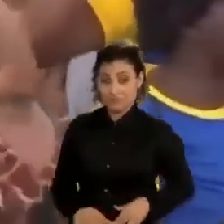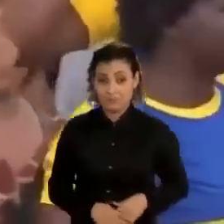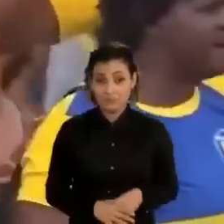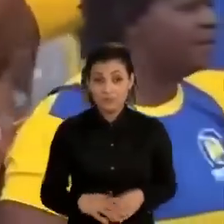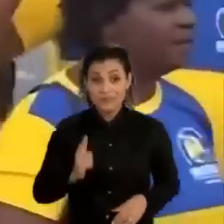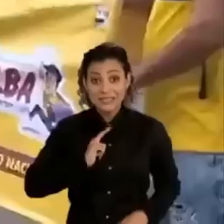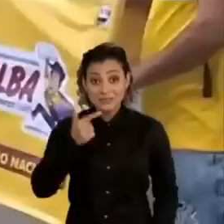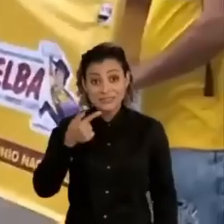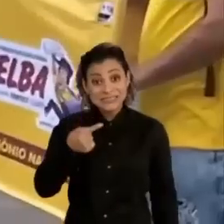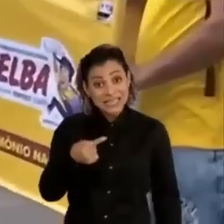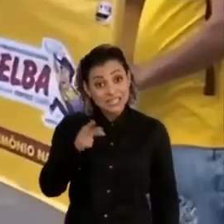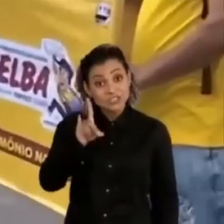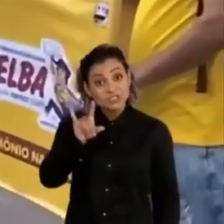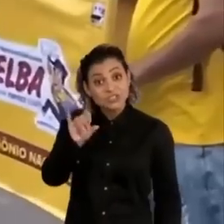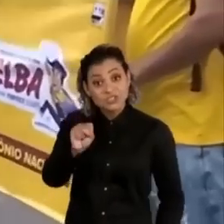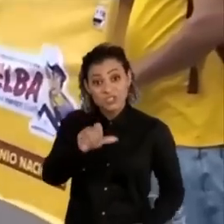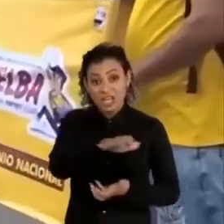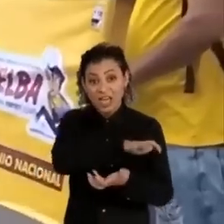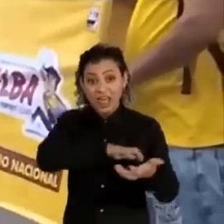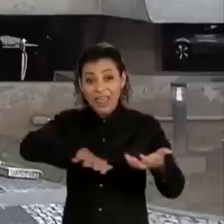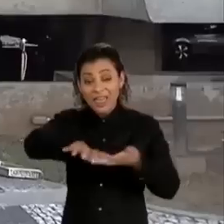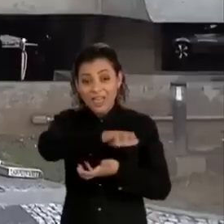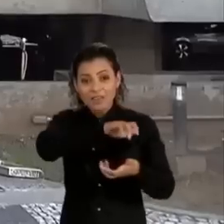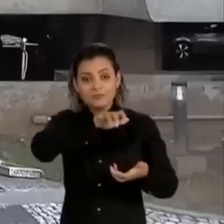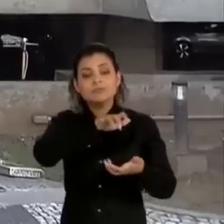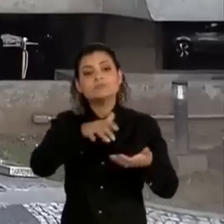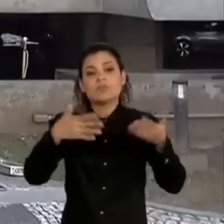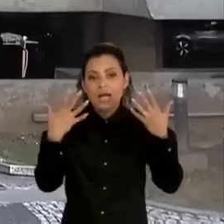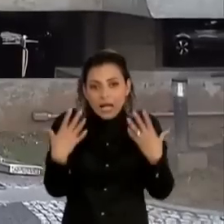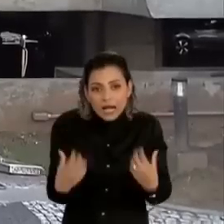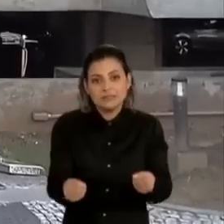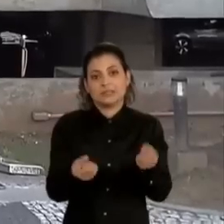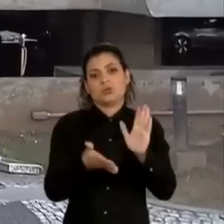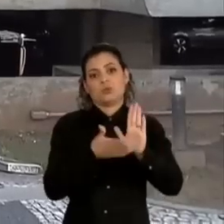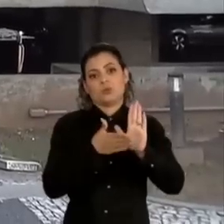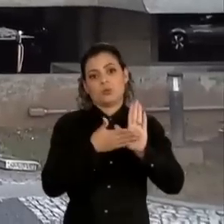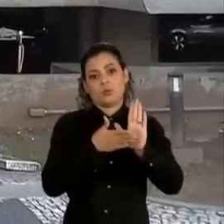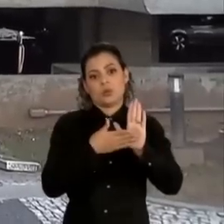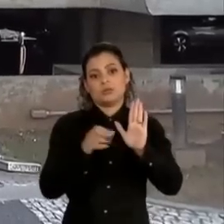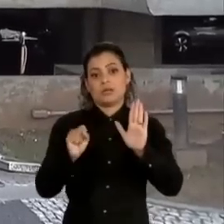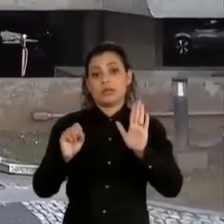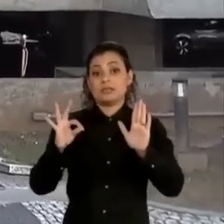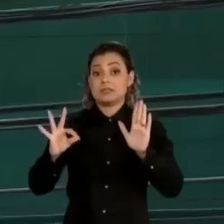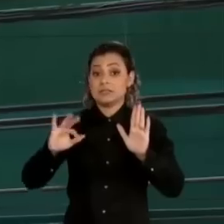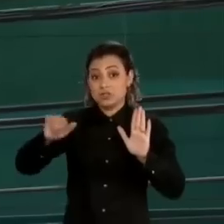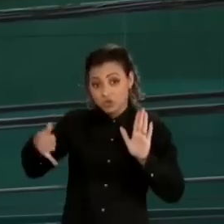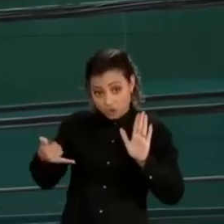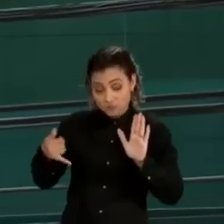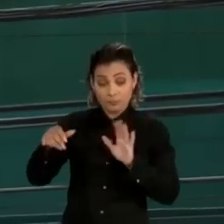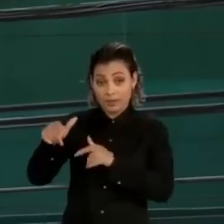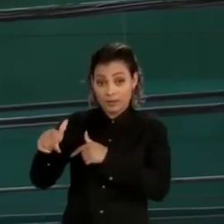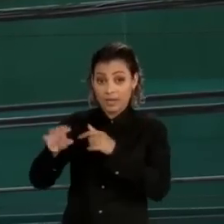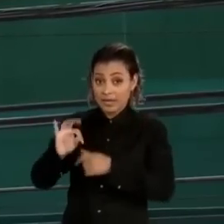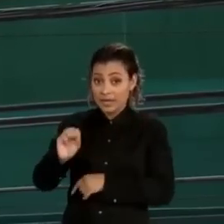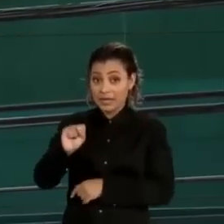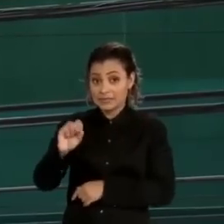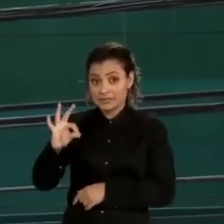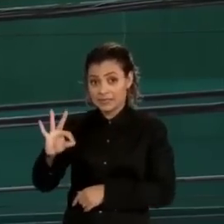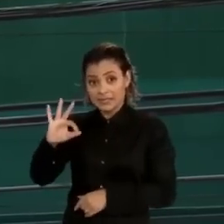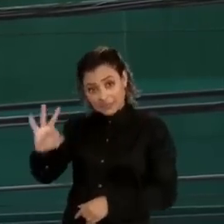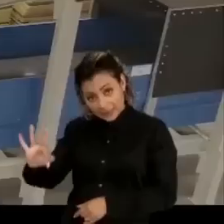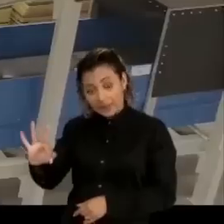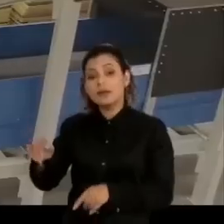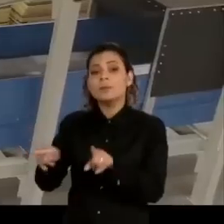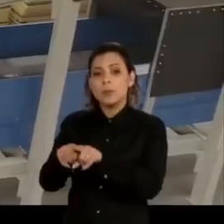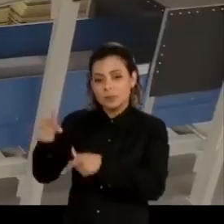Depois de 7 dias de greve, os funcionários aceitaram a proposta do Tribunal Superior do Trabalho, que prorroga o atual